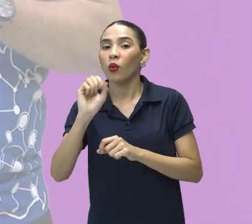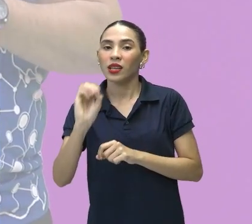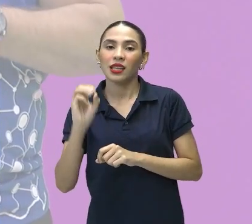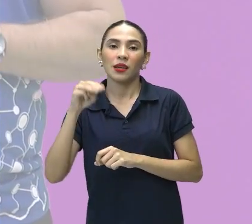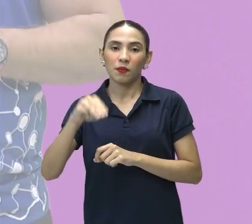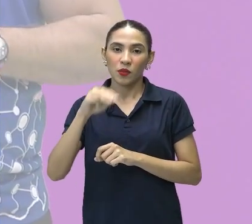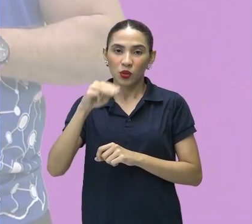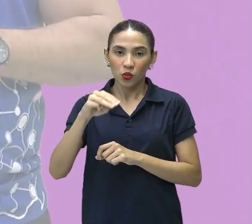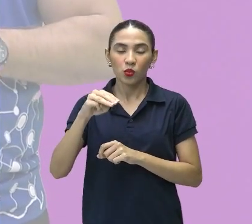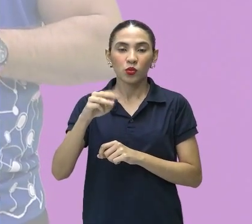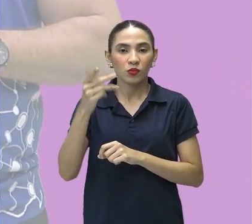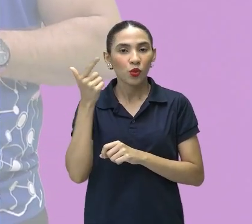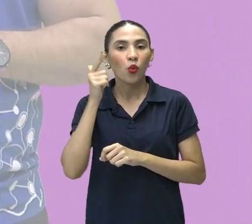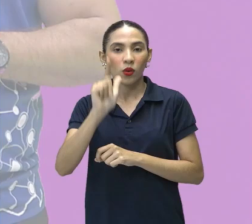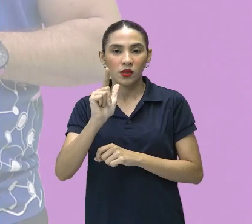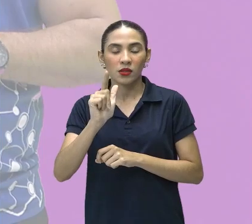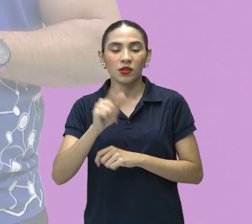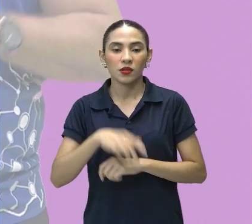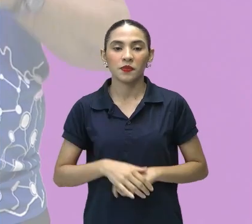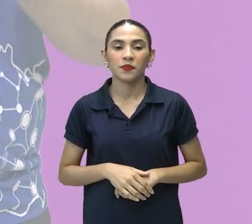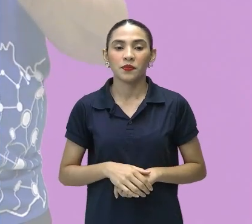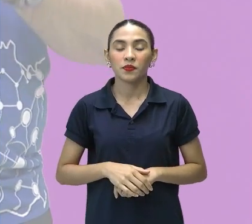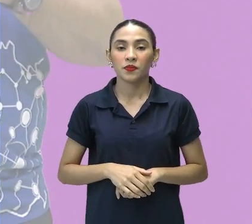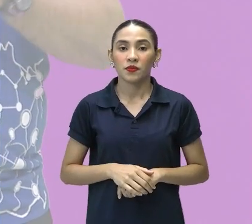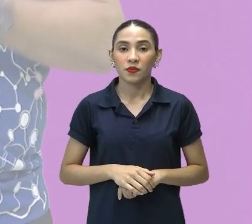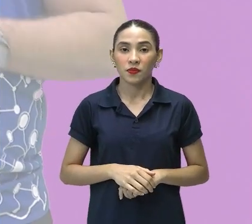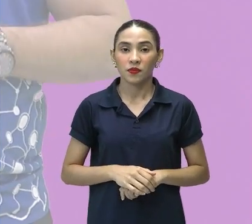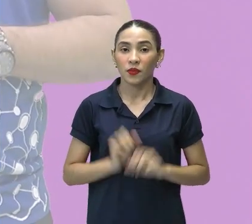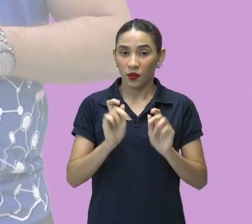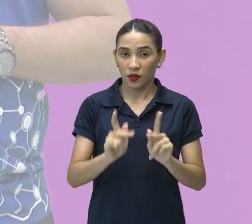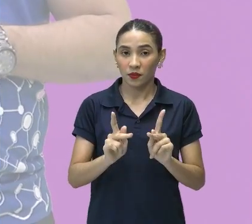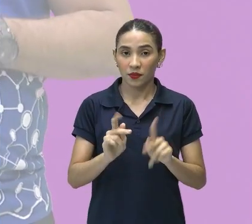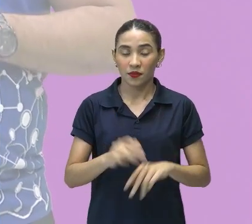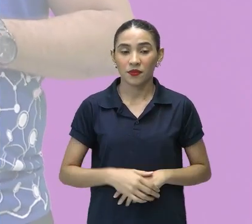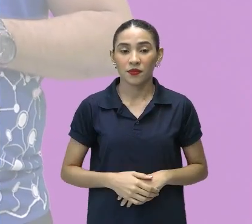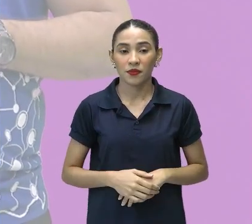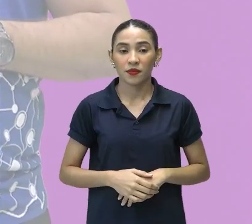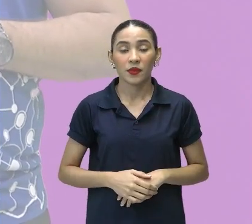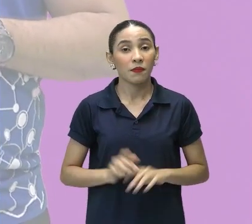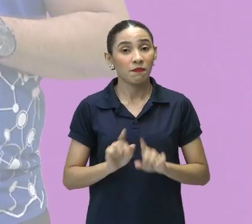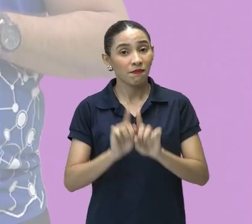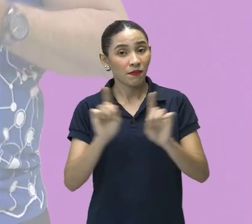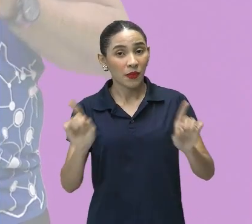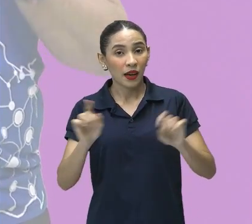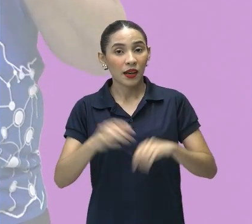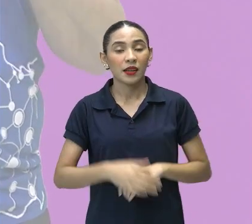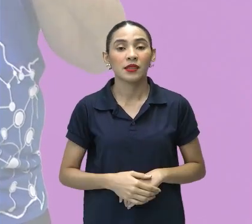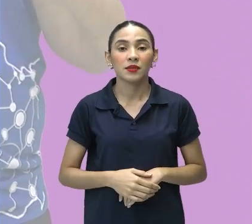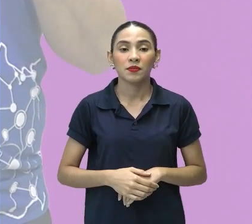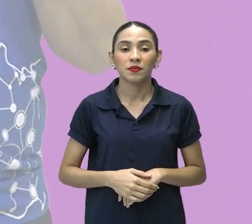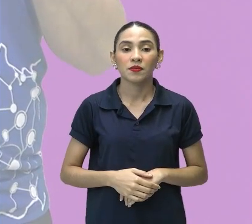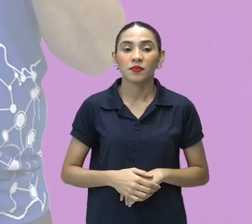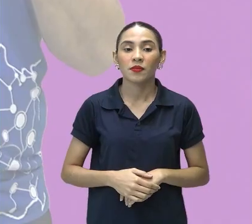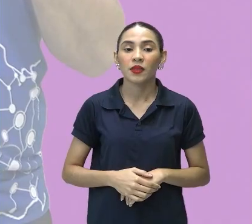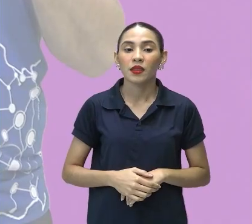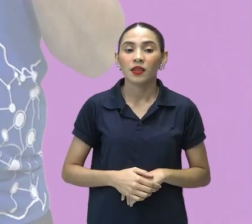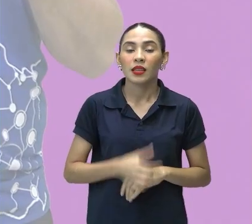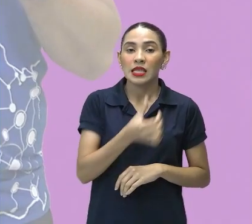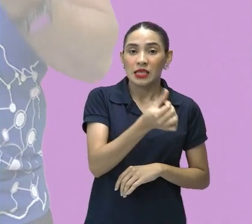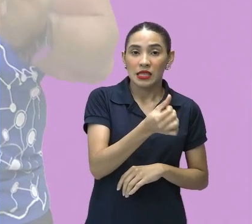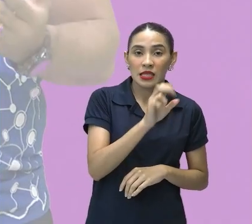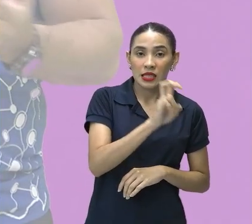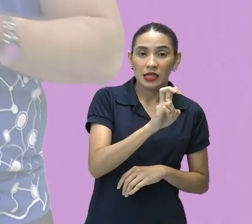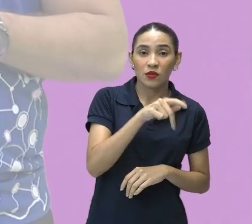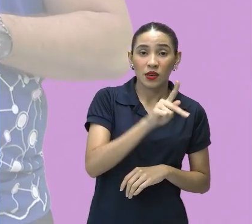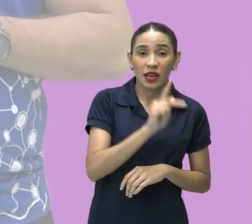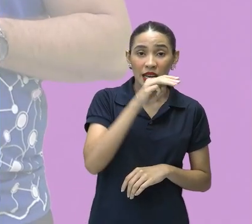minutos para completar o seu percurso. Ok? Porém, quando ele foi a